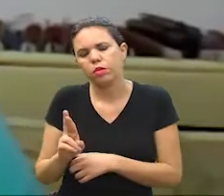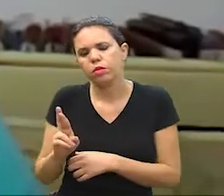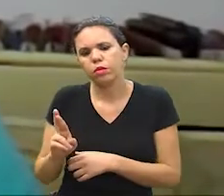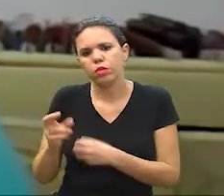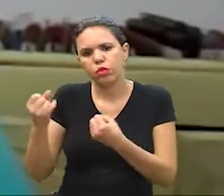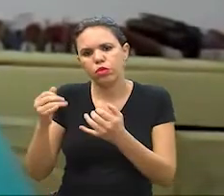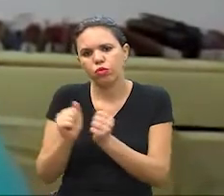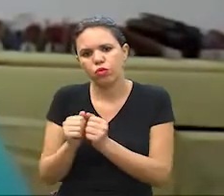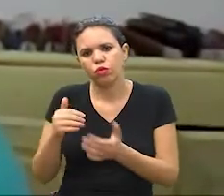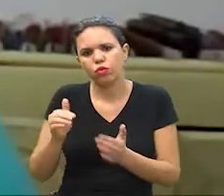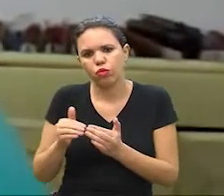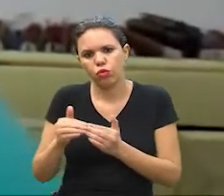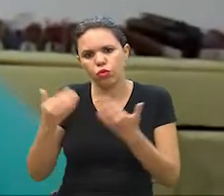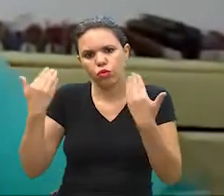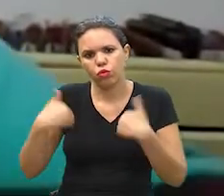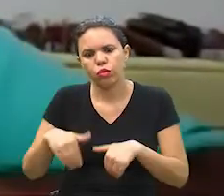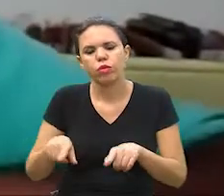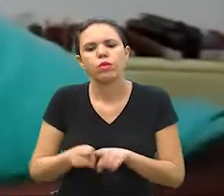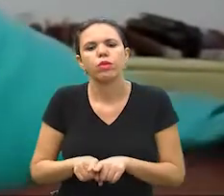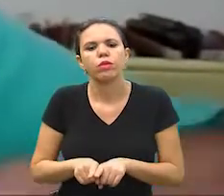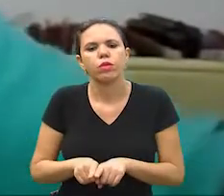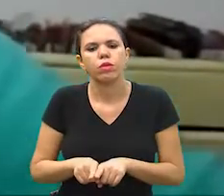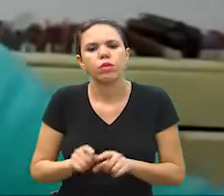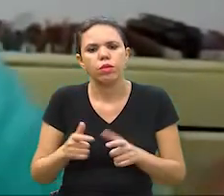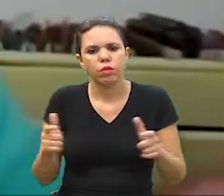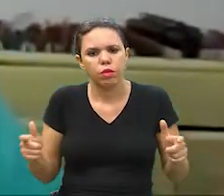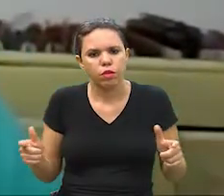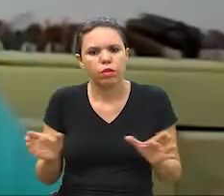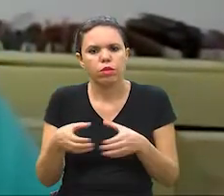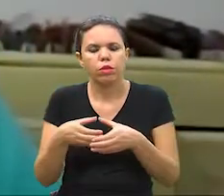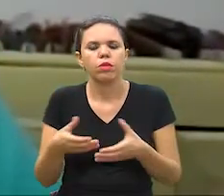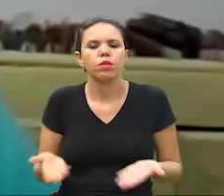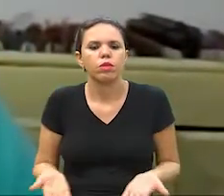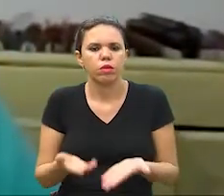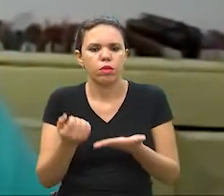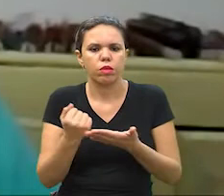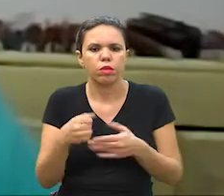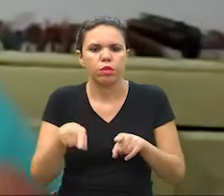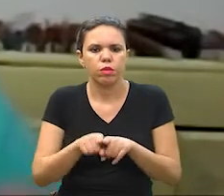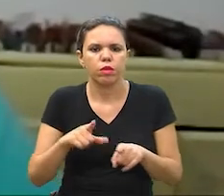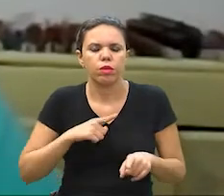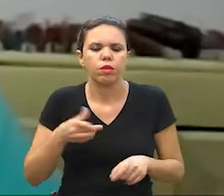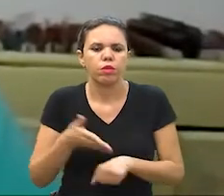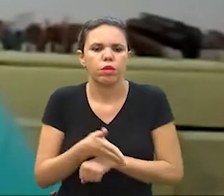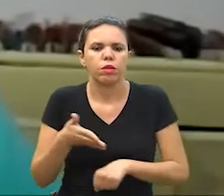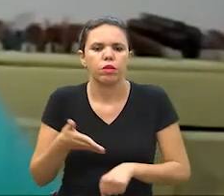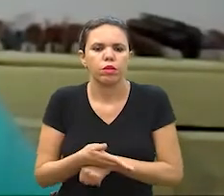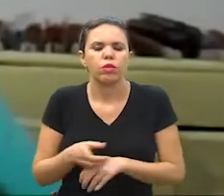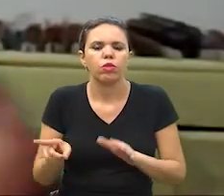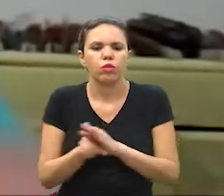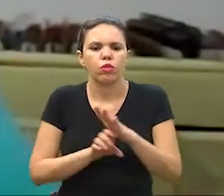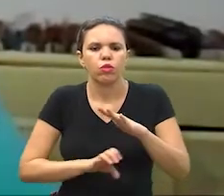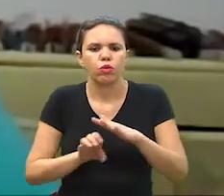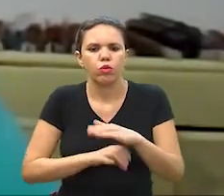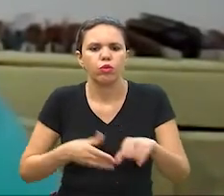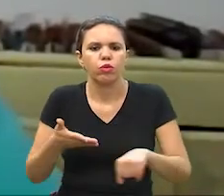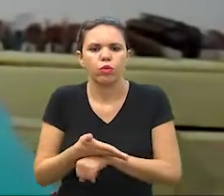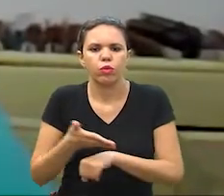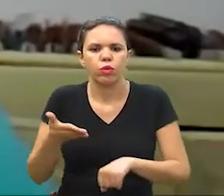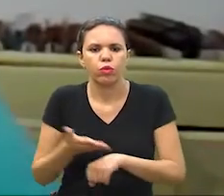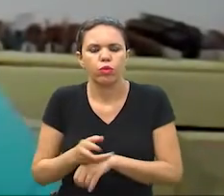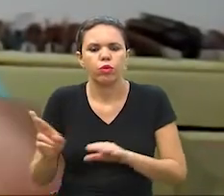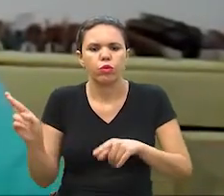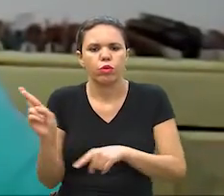de concordar comigo, né, e se ampliar esse comitê, né, tendo a participação dos empresários, tendo a participação